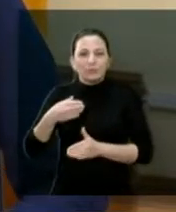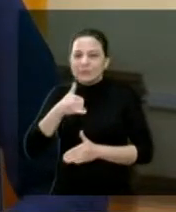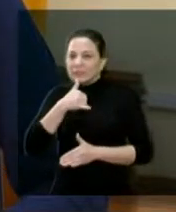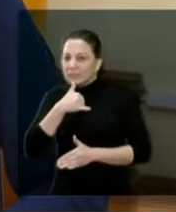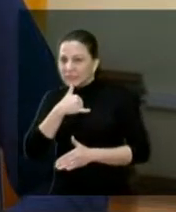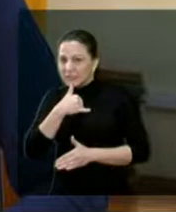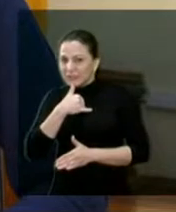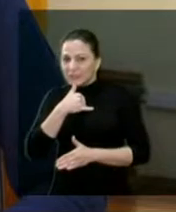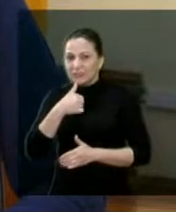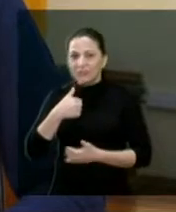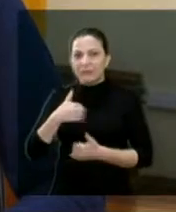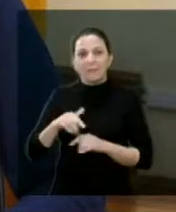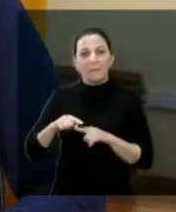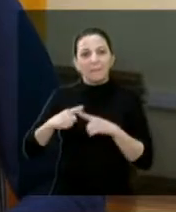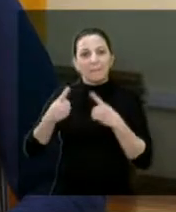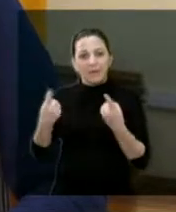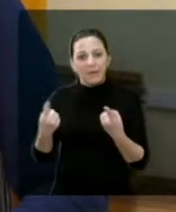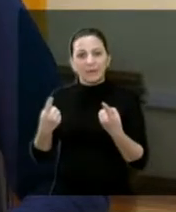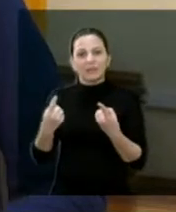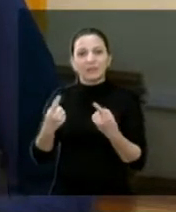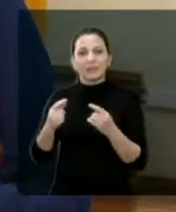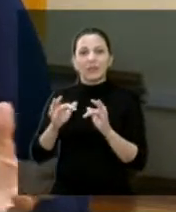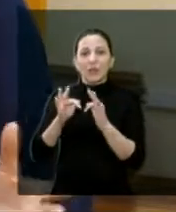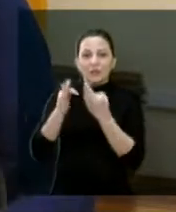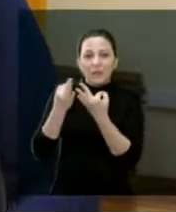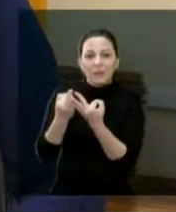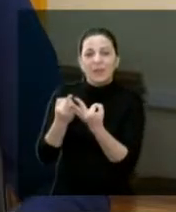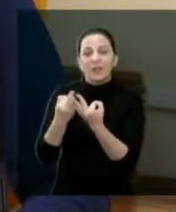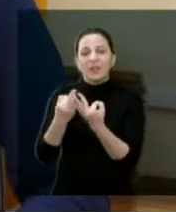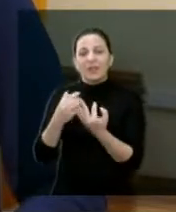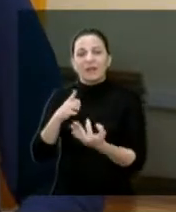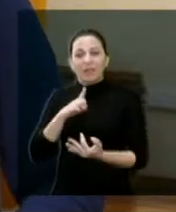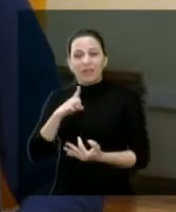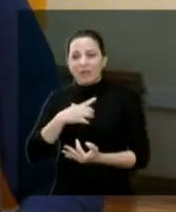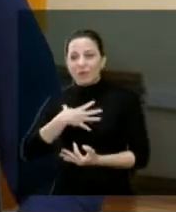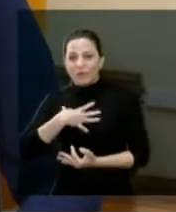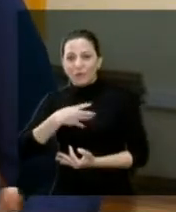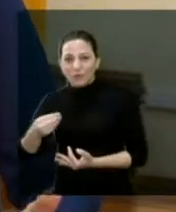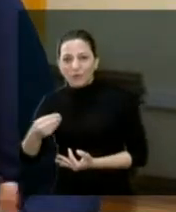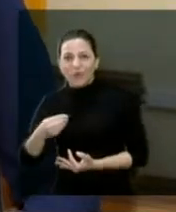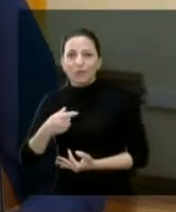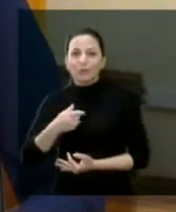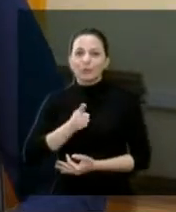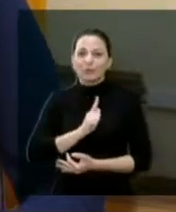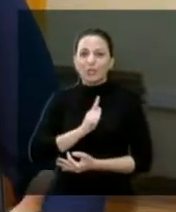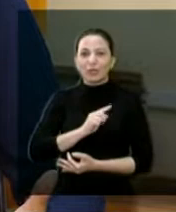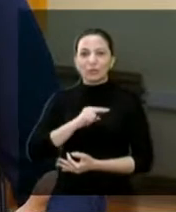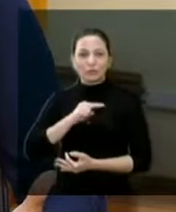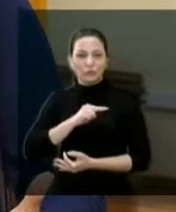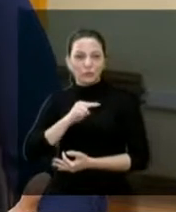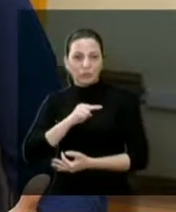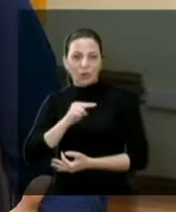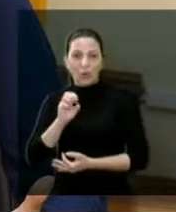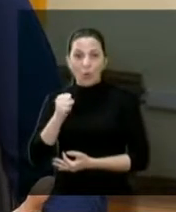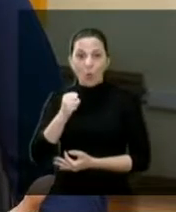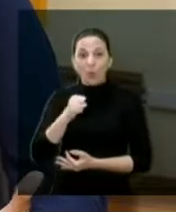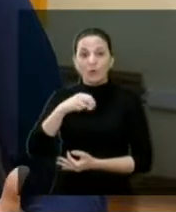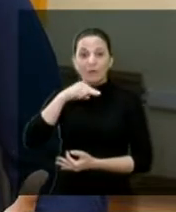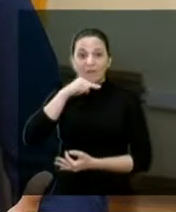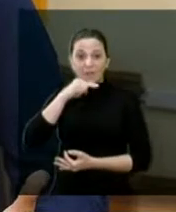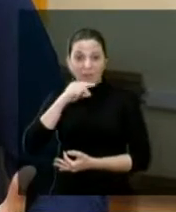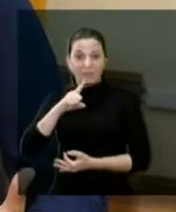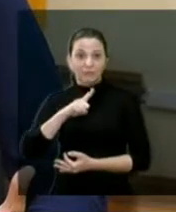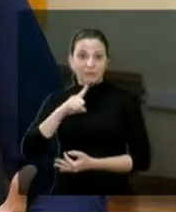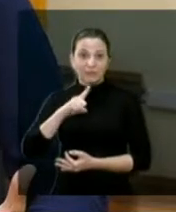encontrei, com a qual constituímos família, filhos maravilhosos, hoje temos genros, nora, 8 netas, então eu